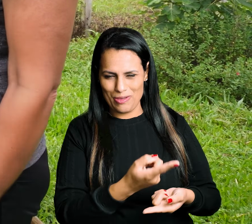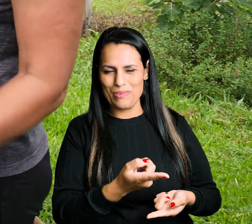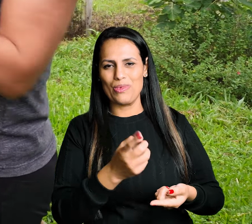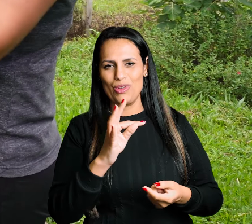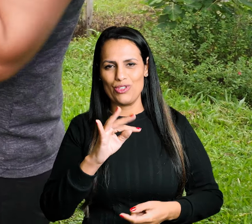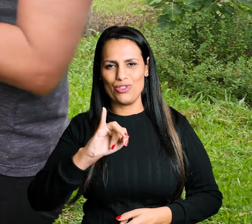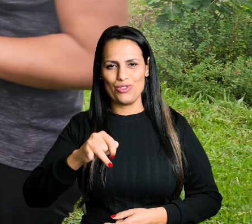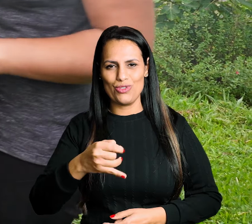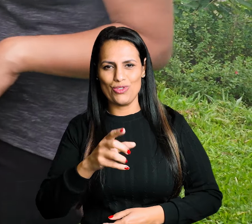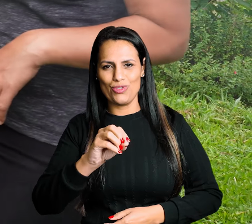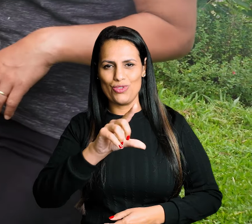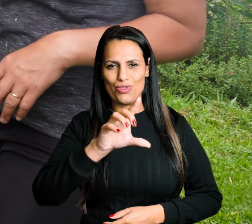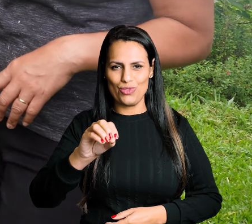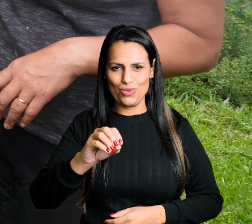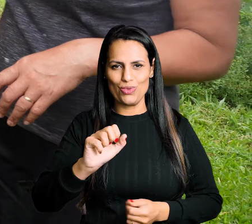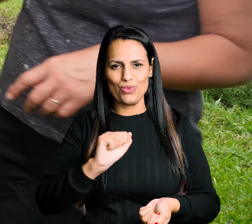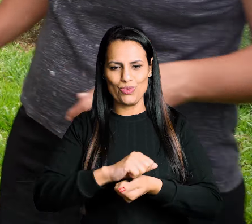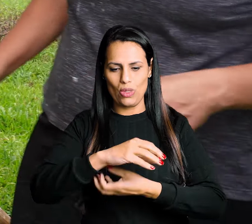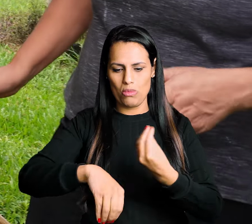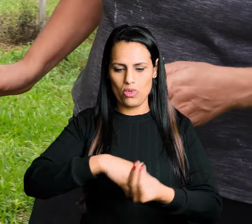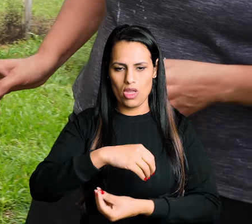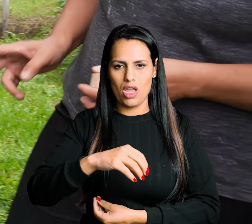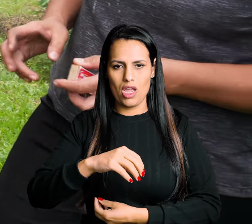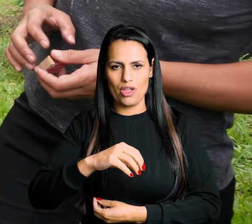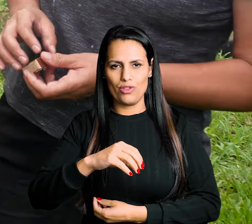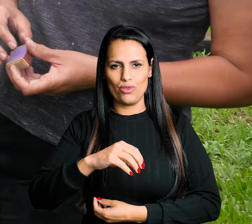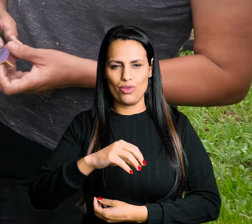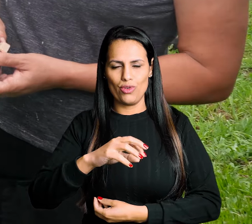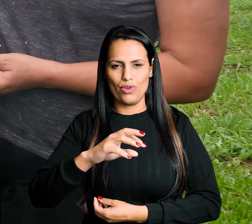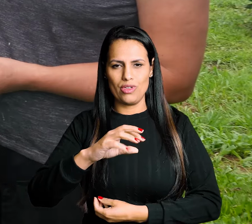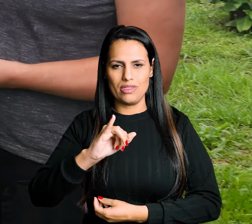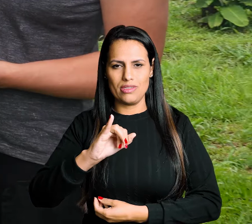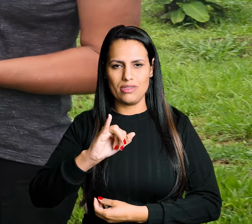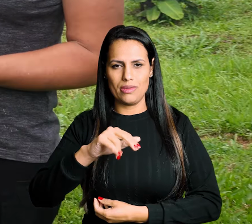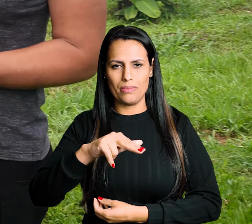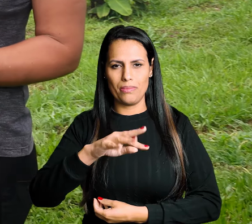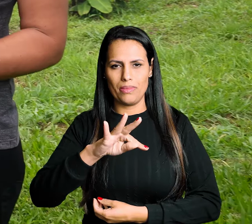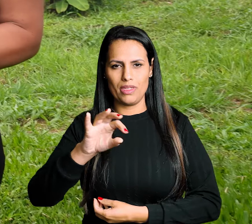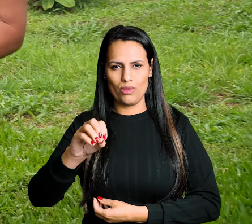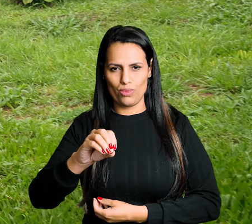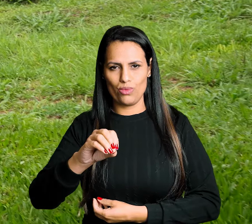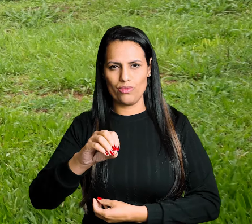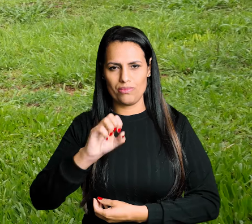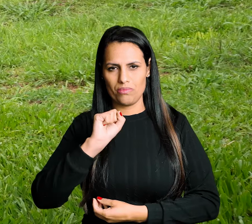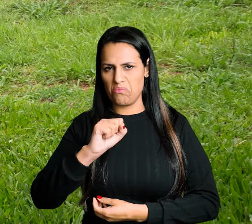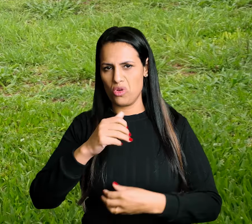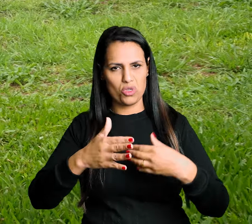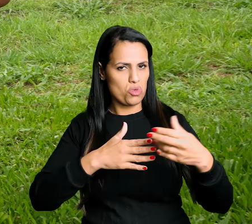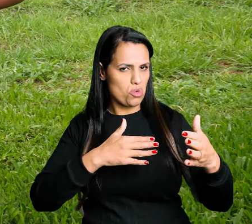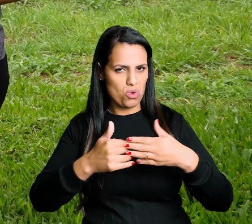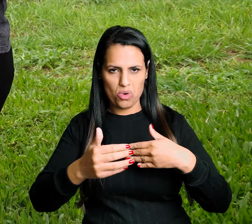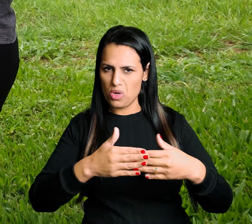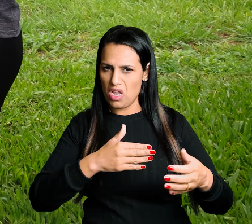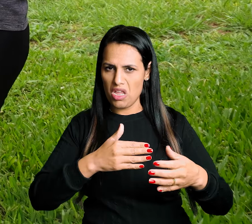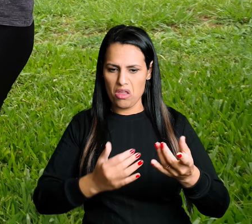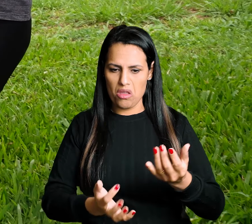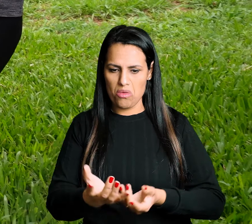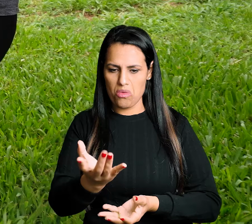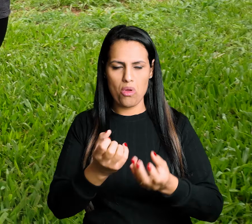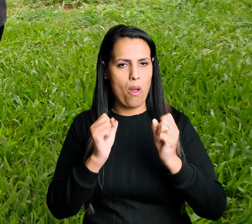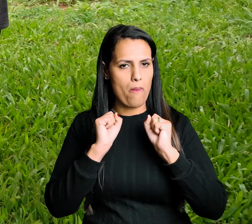daí de cimento, de concreto. E no forno pode ser assado qualquer coisa. Pode